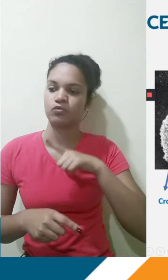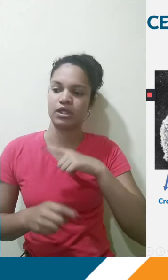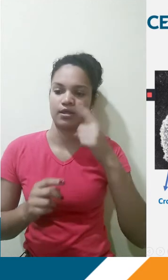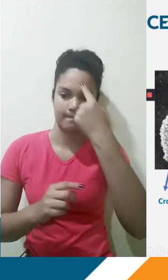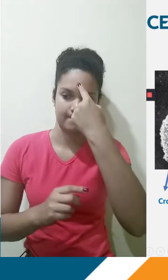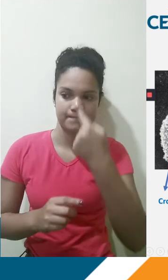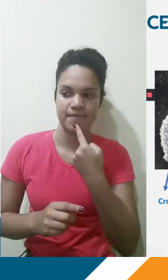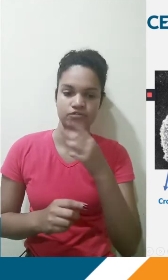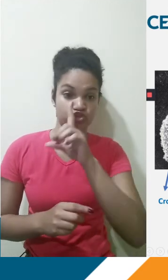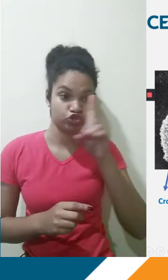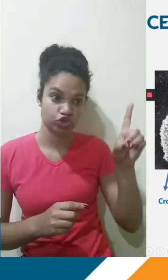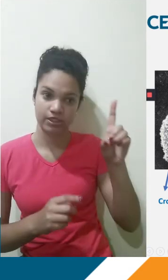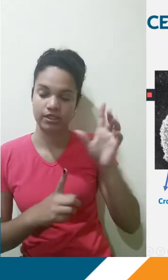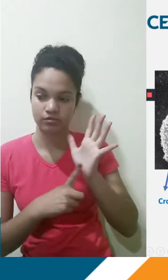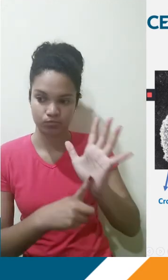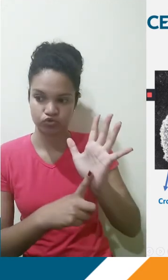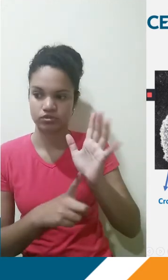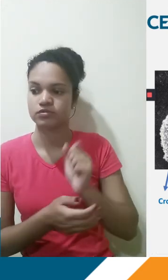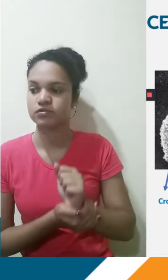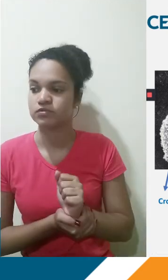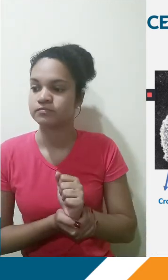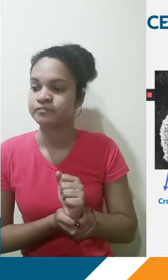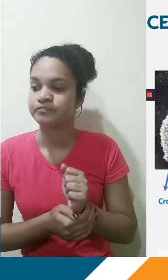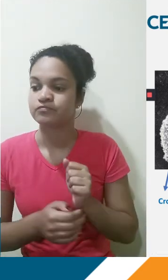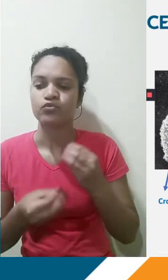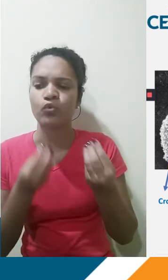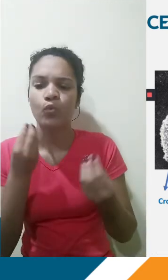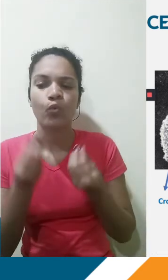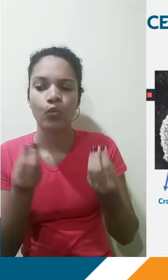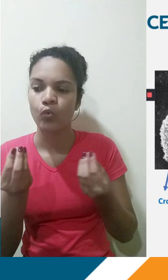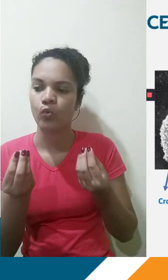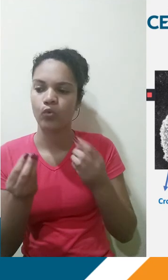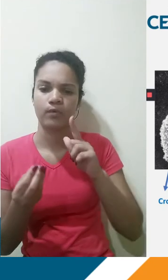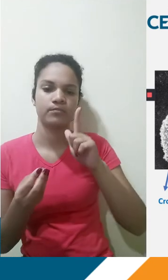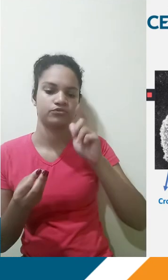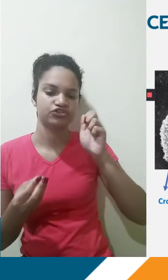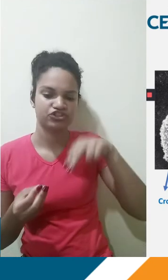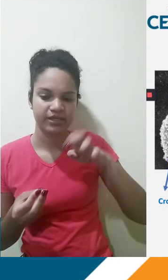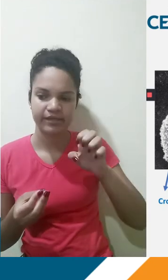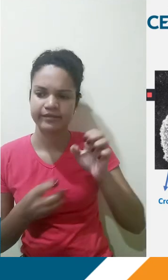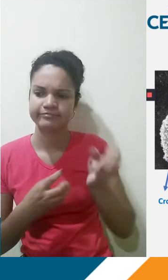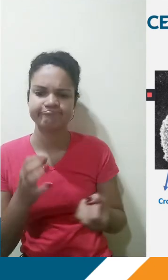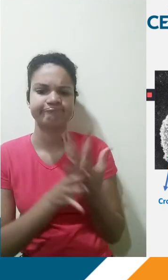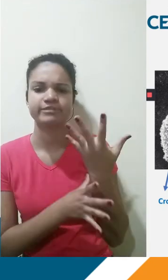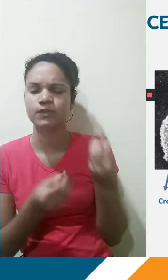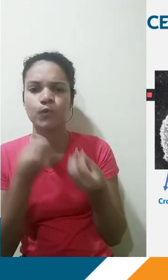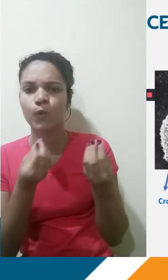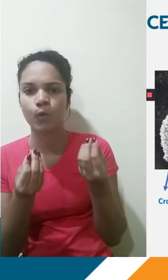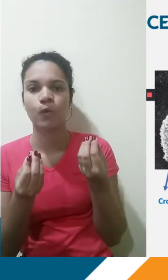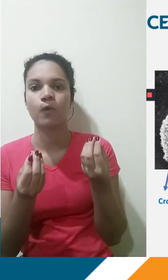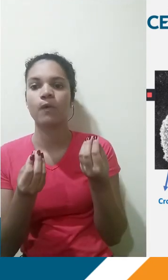imagem à direita, que tem sombreado em azul, de como os genes são formados a partir